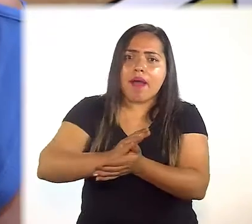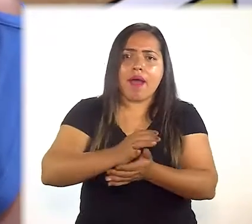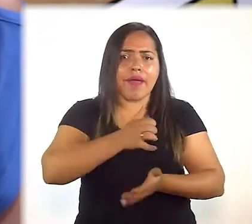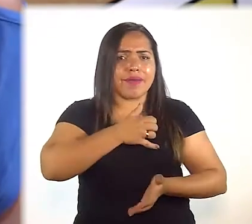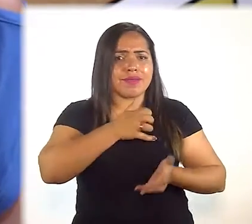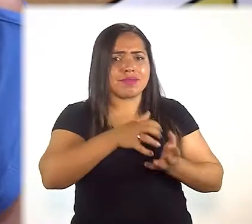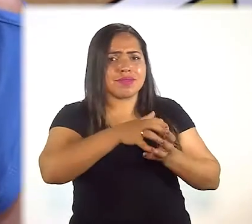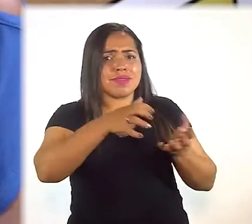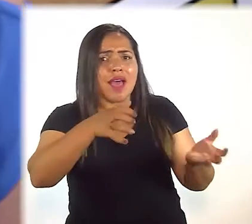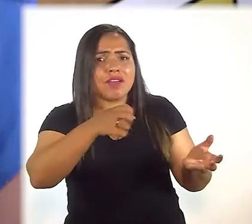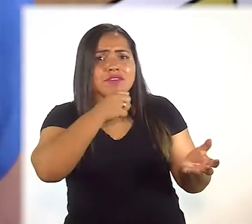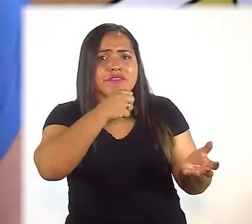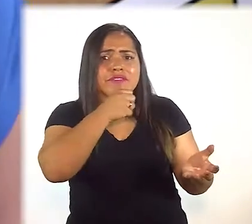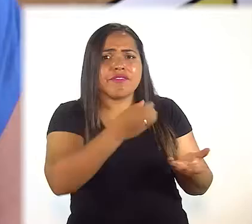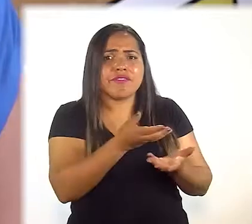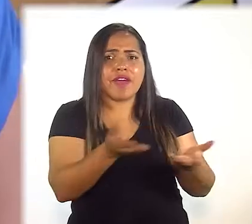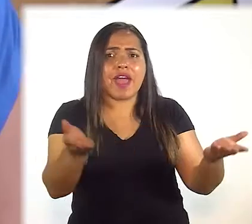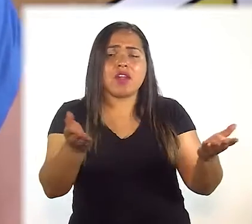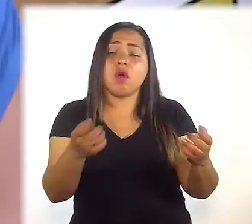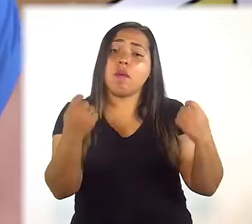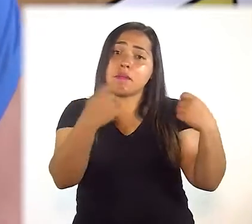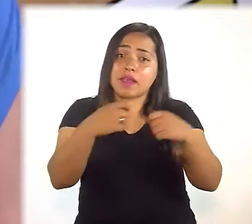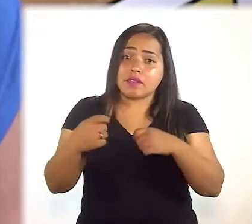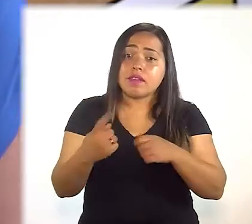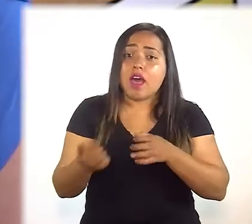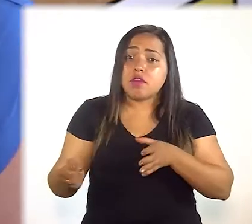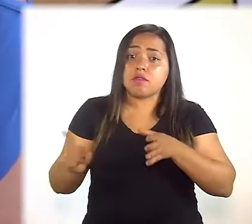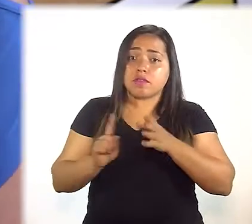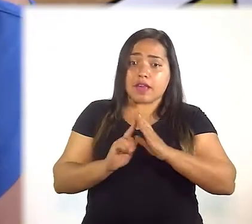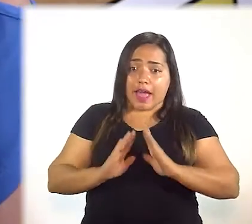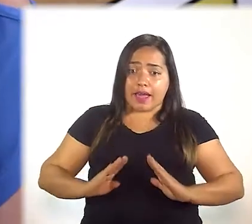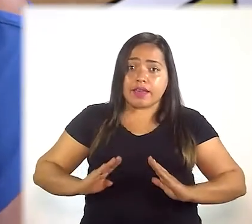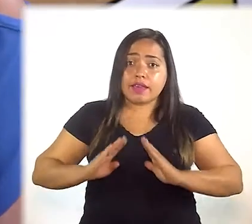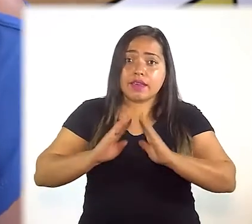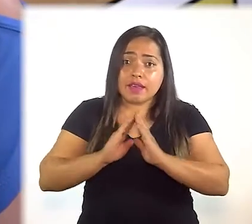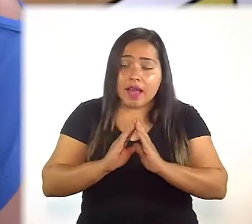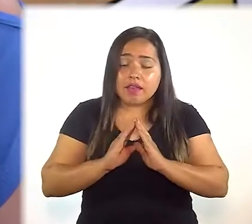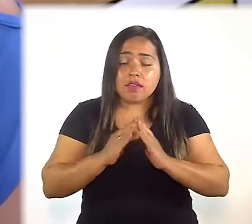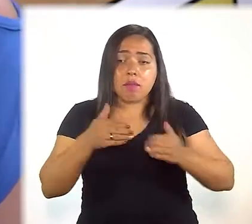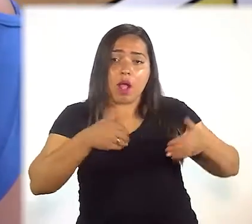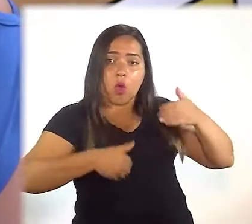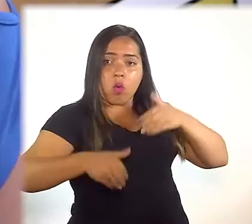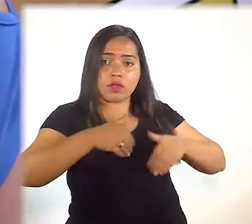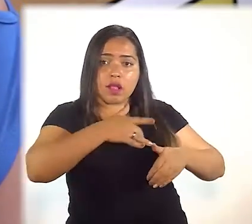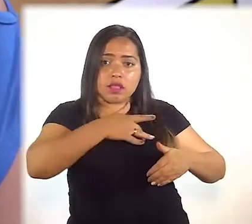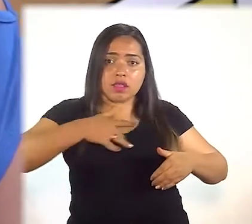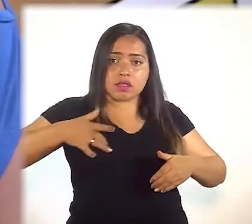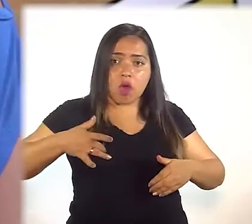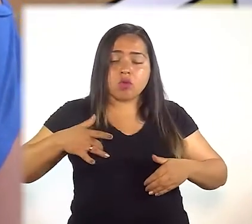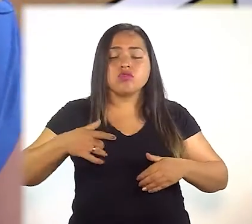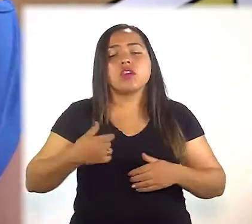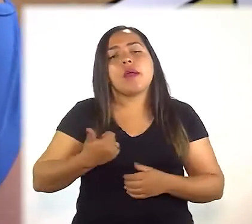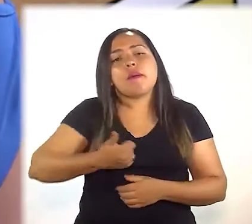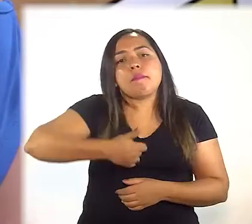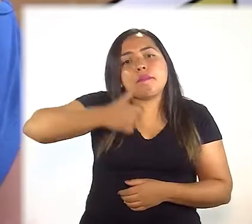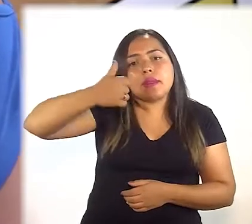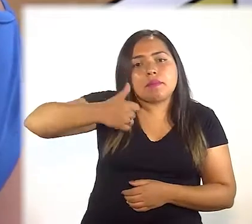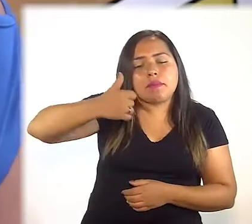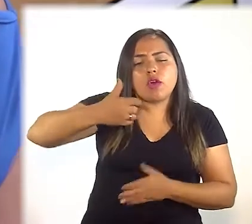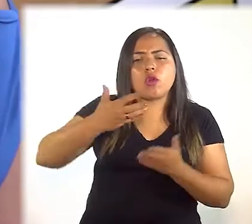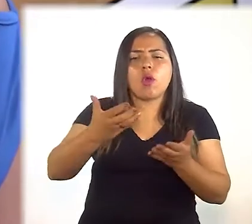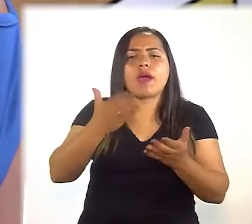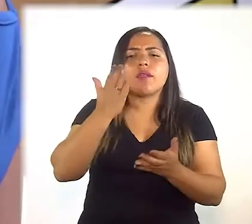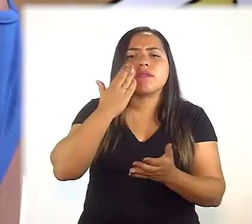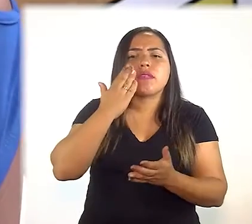esse momento de pandemia precisaram ficar isolados para preservar a saúde. Primeiramente,